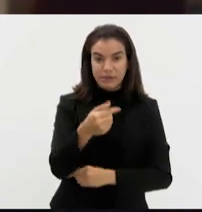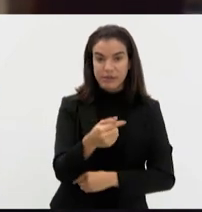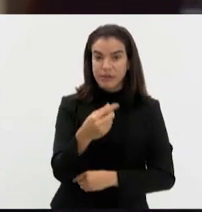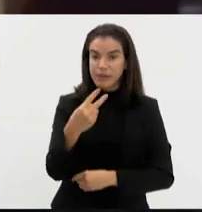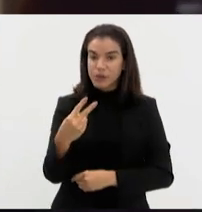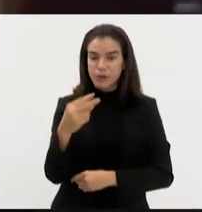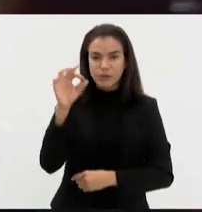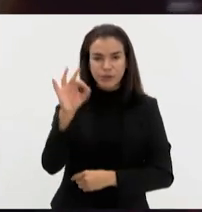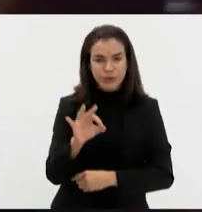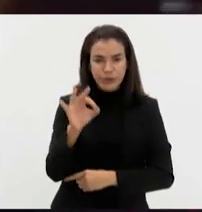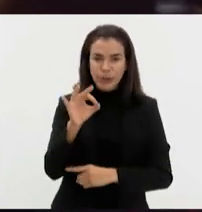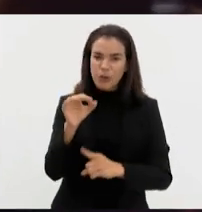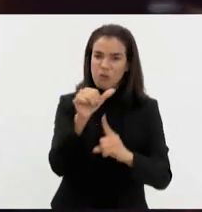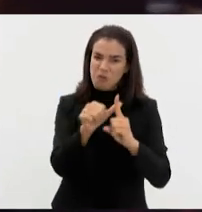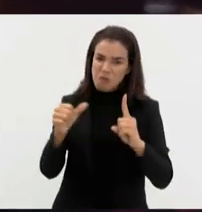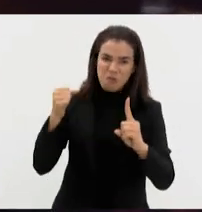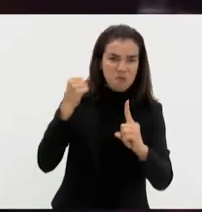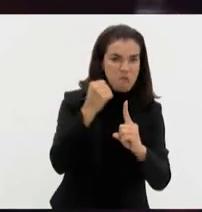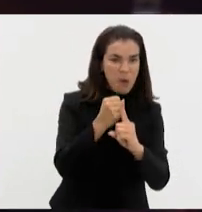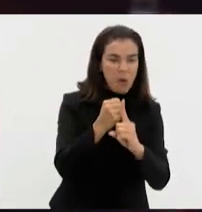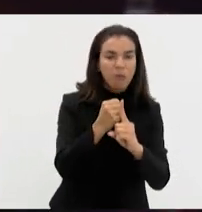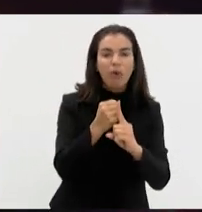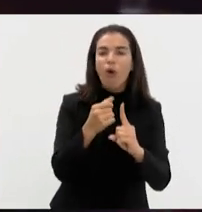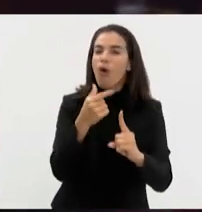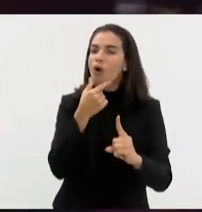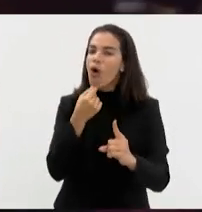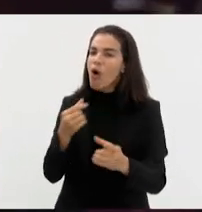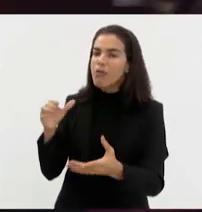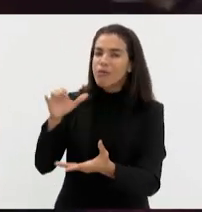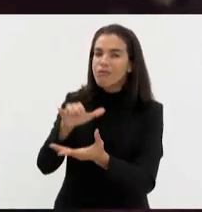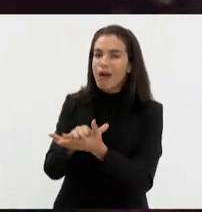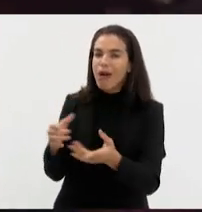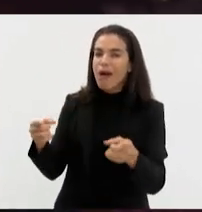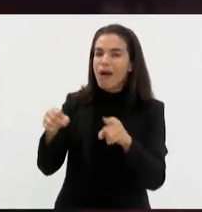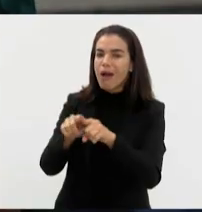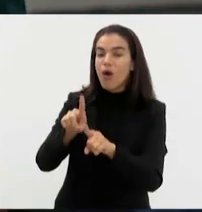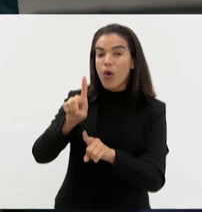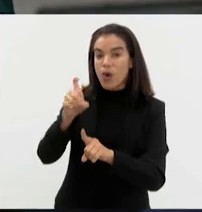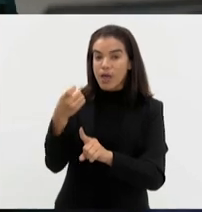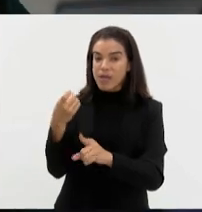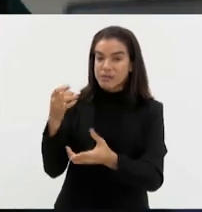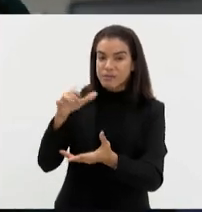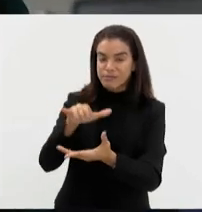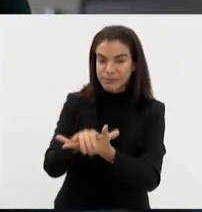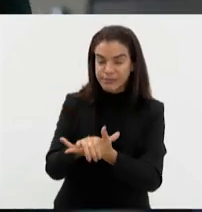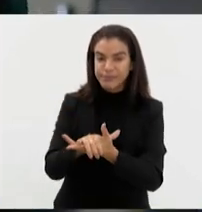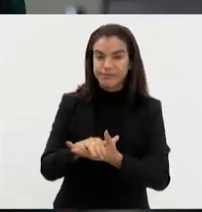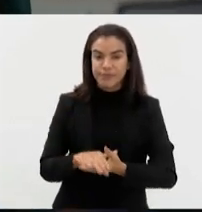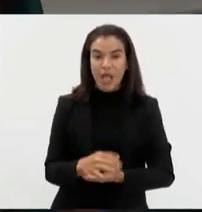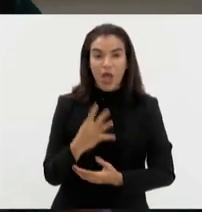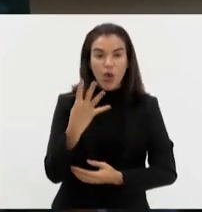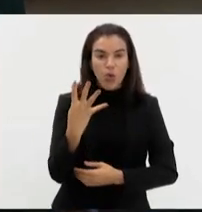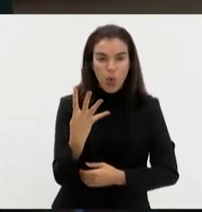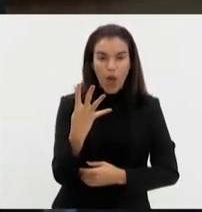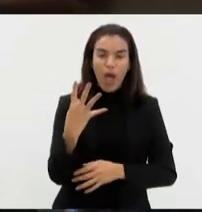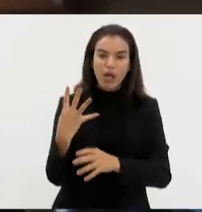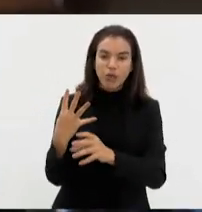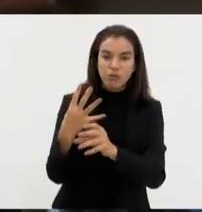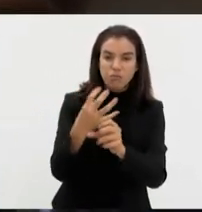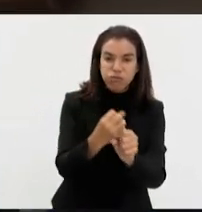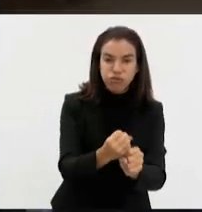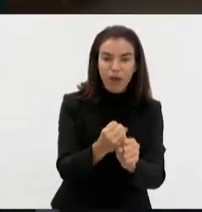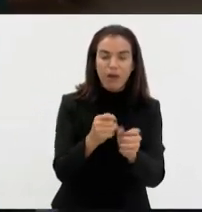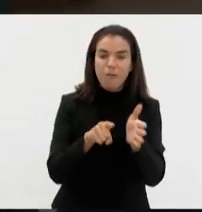72% dessas mortes foram causadas por parceiros e ex-parceiros. Nessa quarta edição do boletim Elas